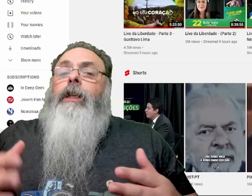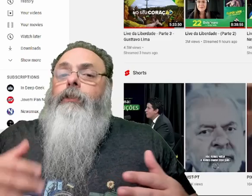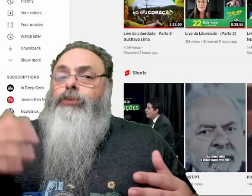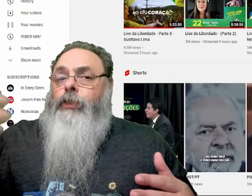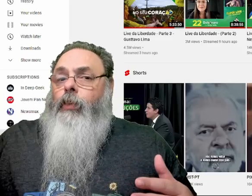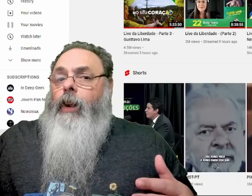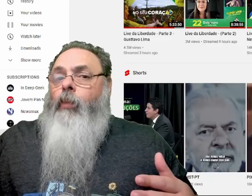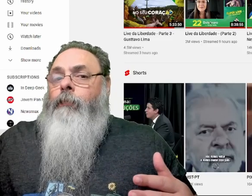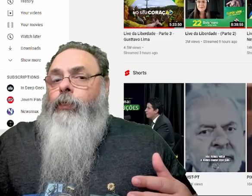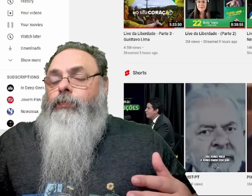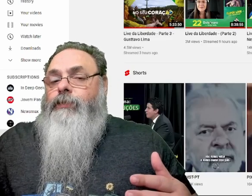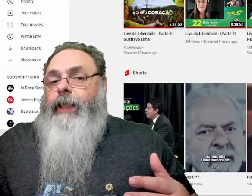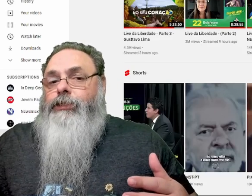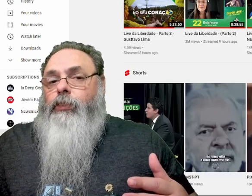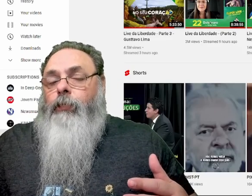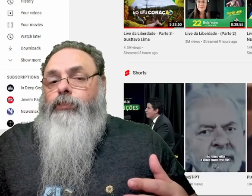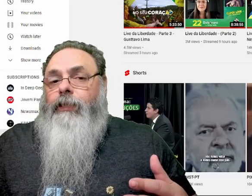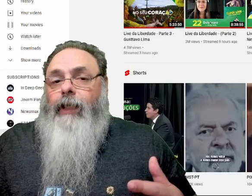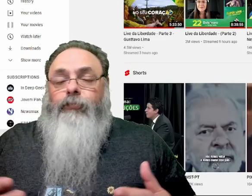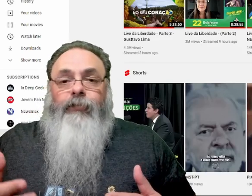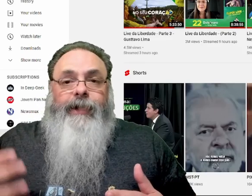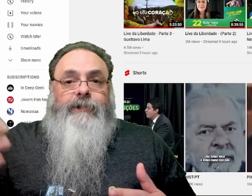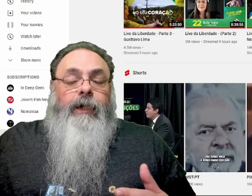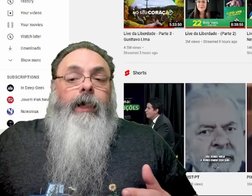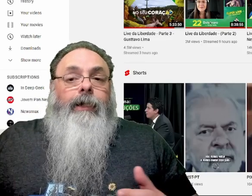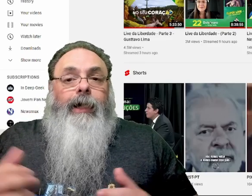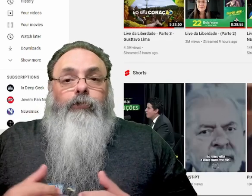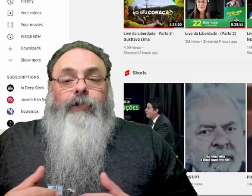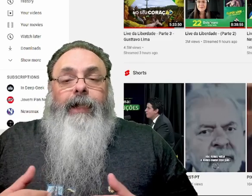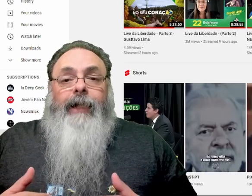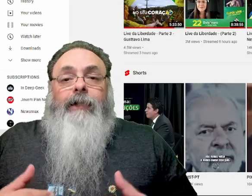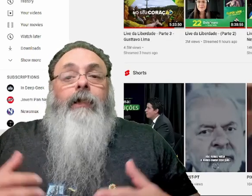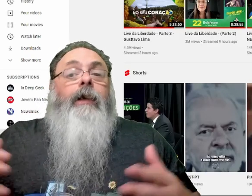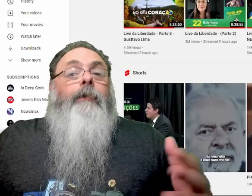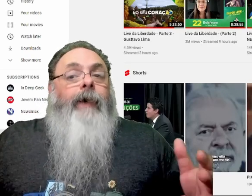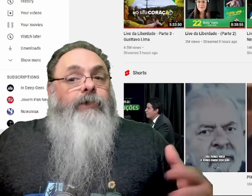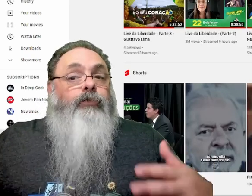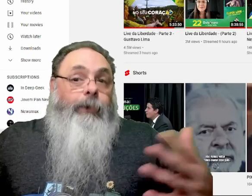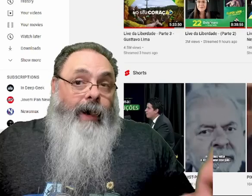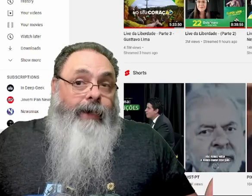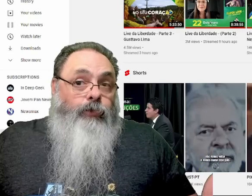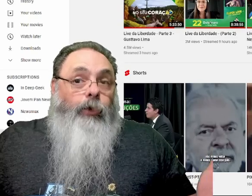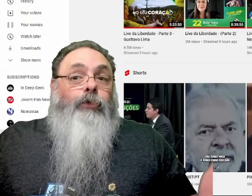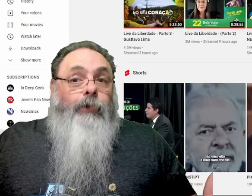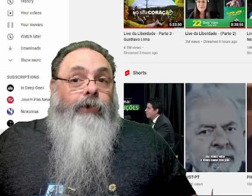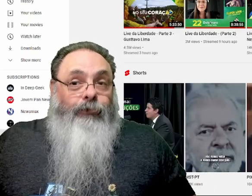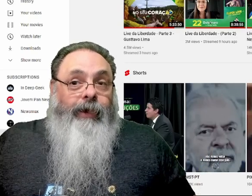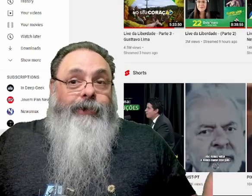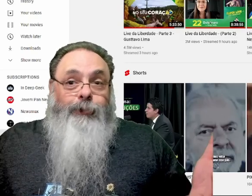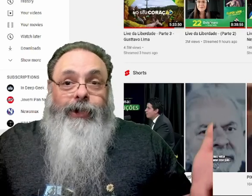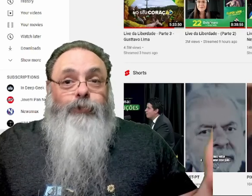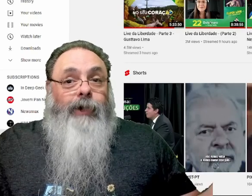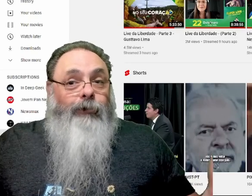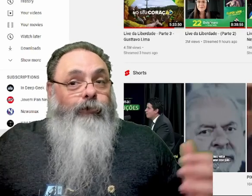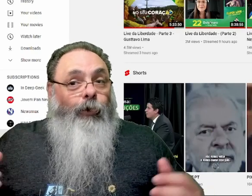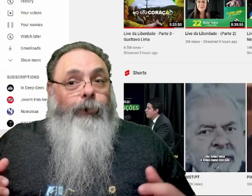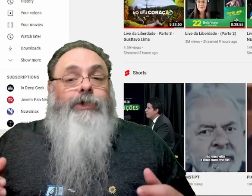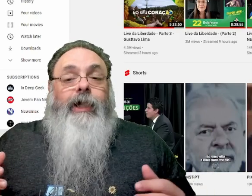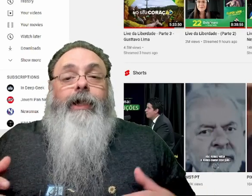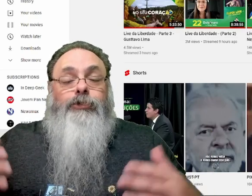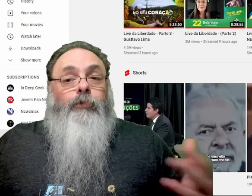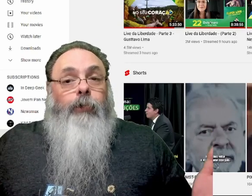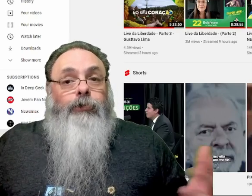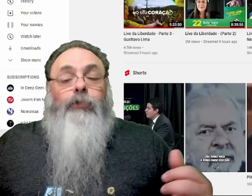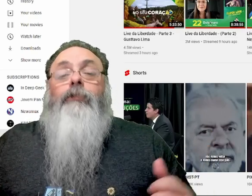ou seja não chegou a 1.7 que o bolsonaro fez lá no Vilela mas foi mais do que o Lula fez mesmo lá no